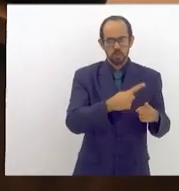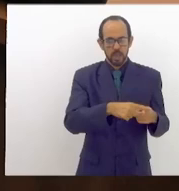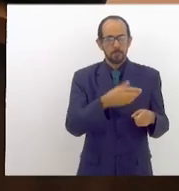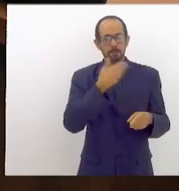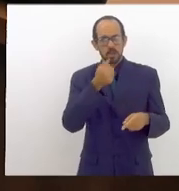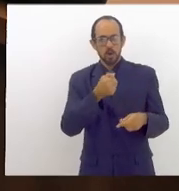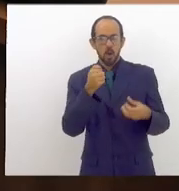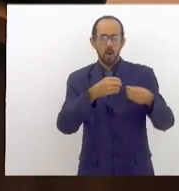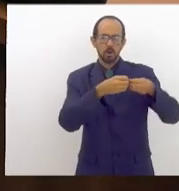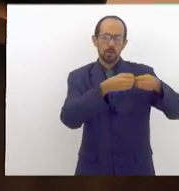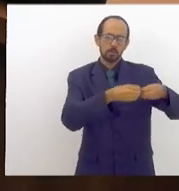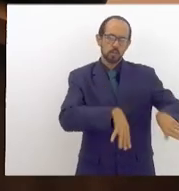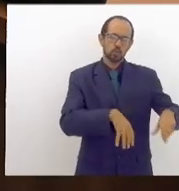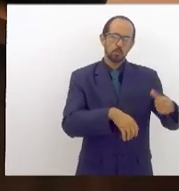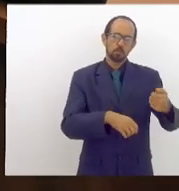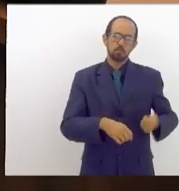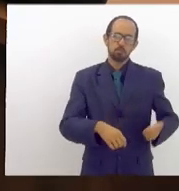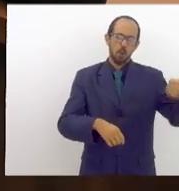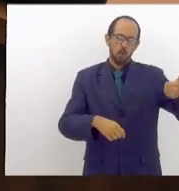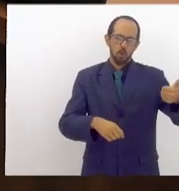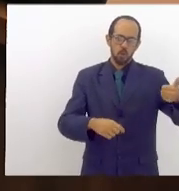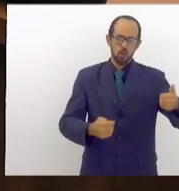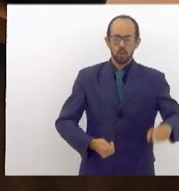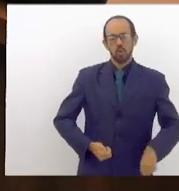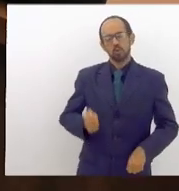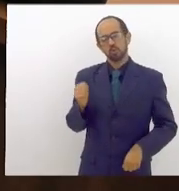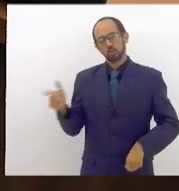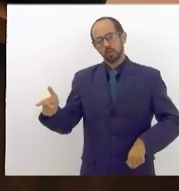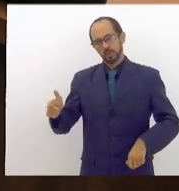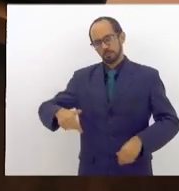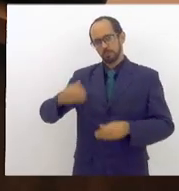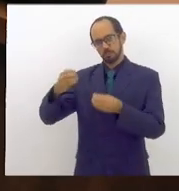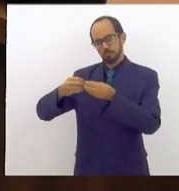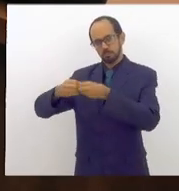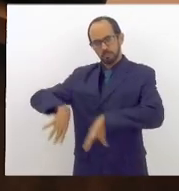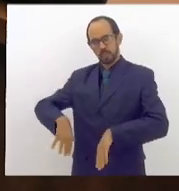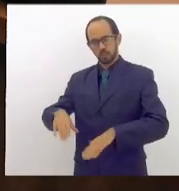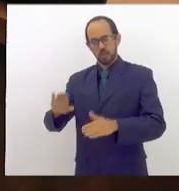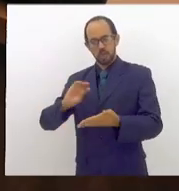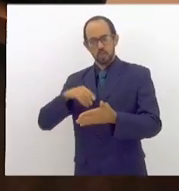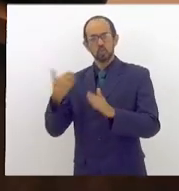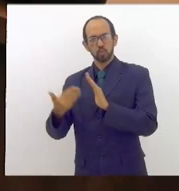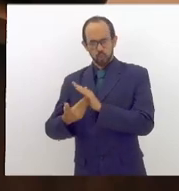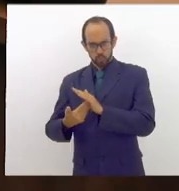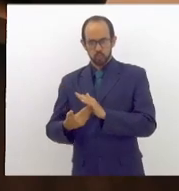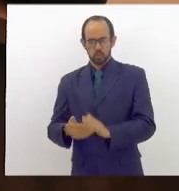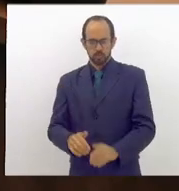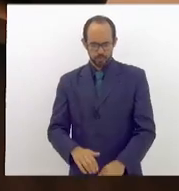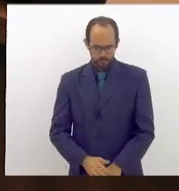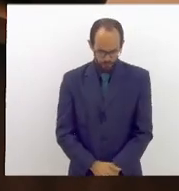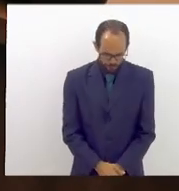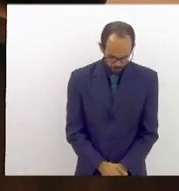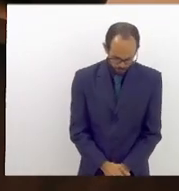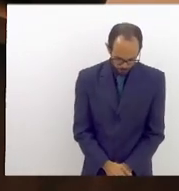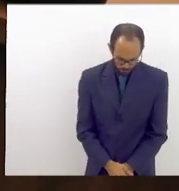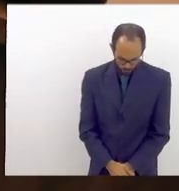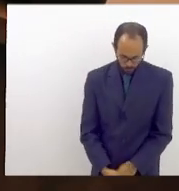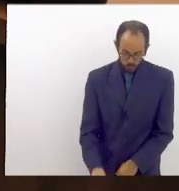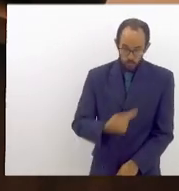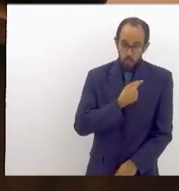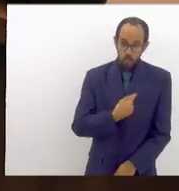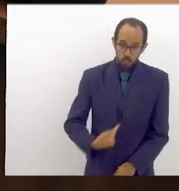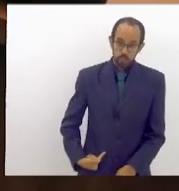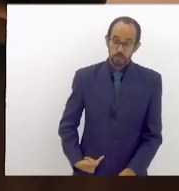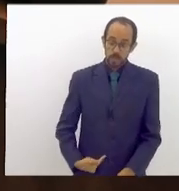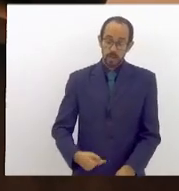do que não do que perder tudo dito isso presidente o governador é